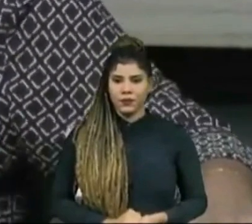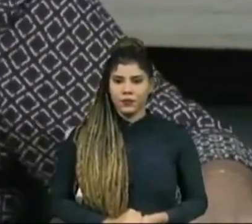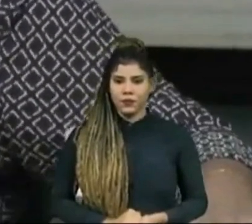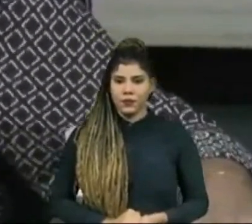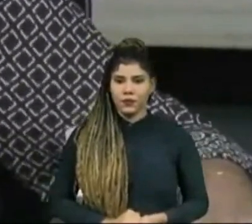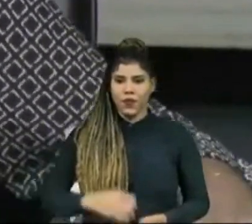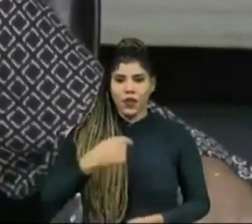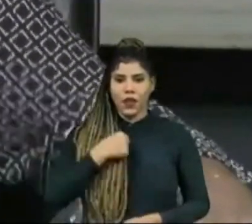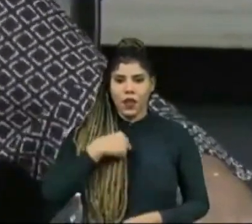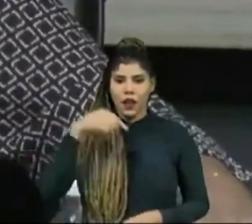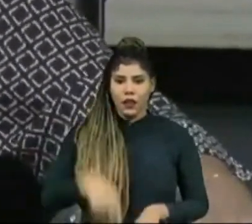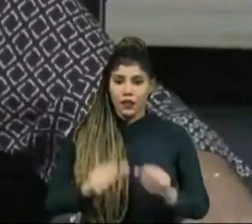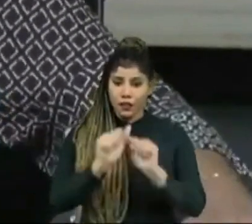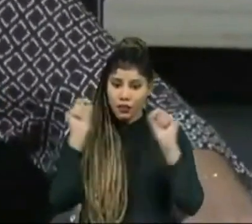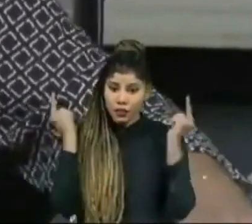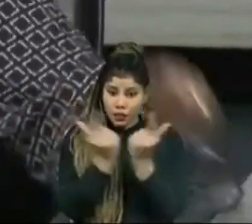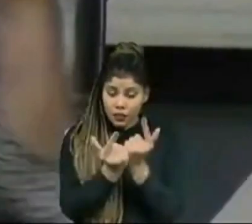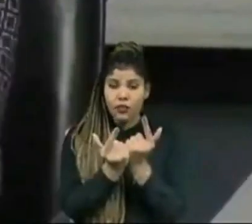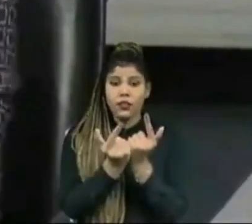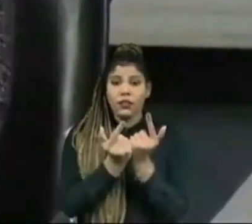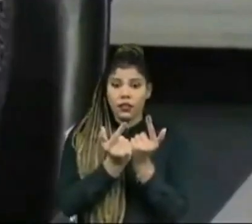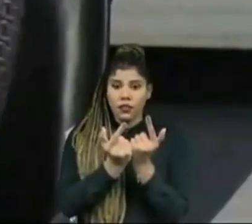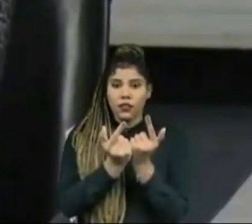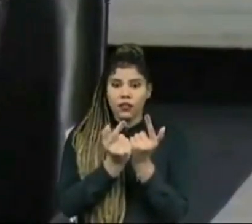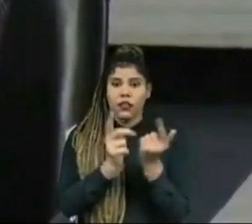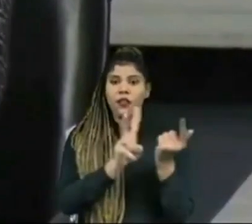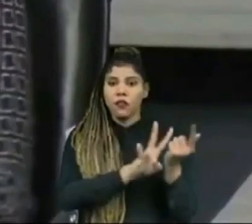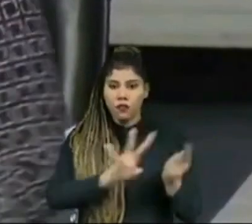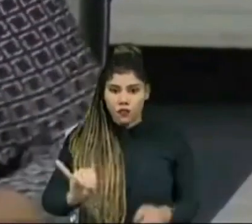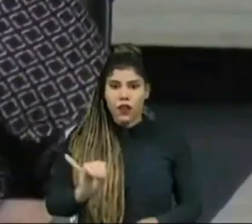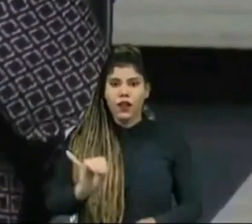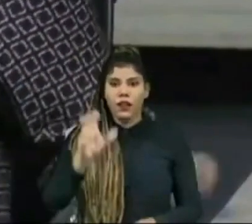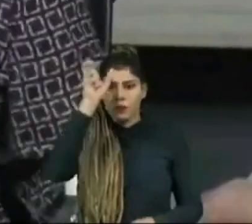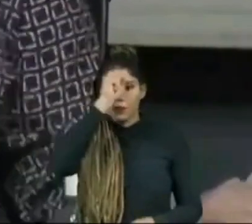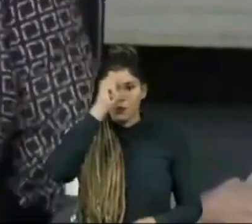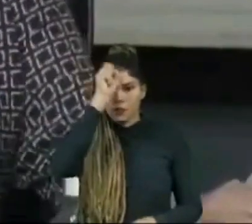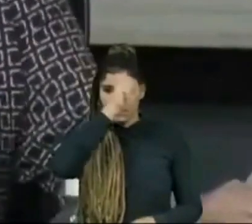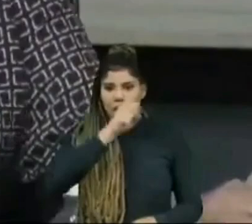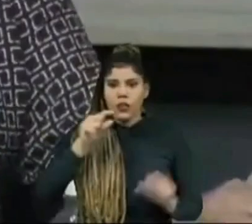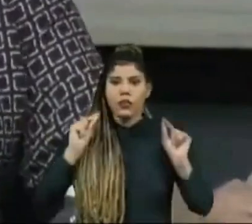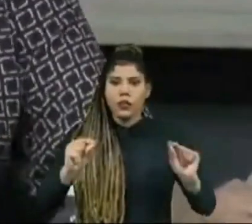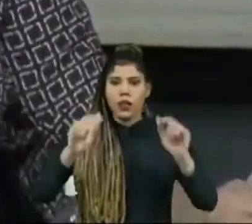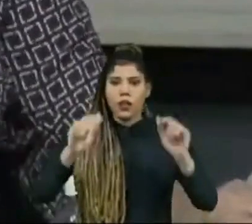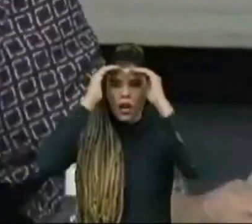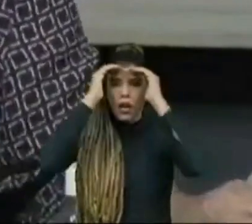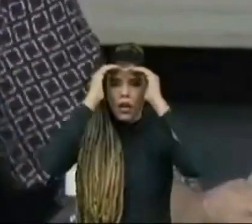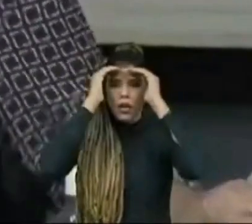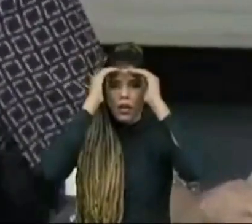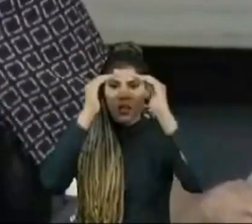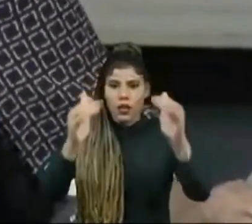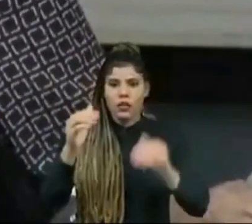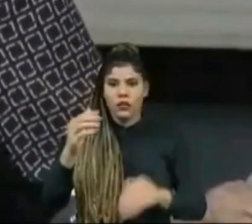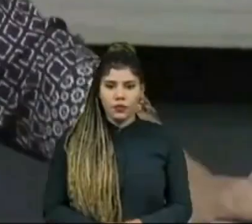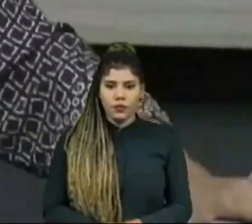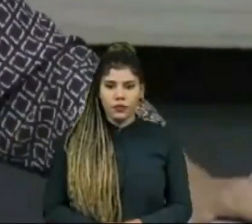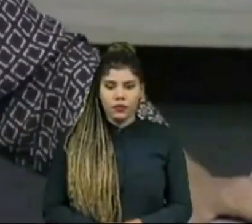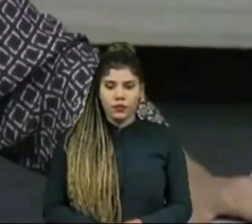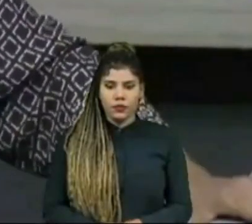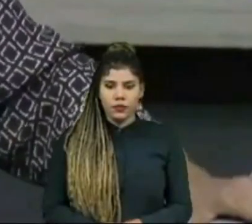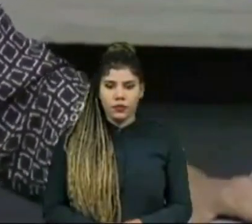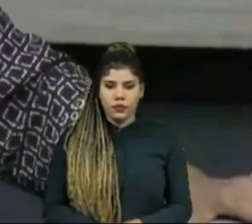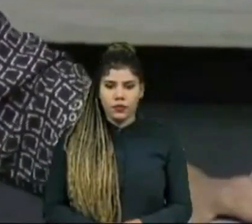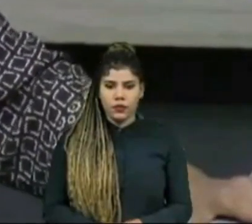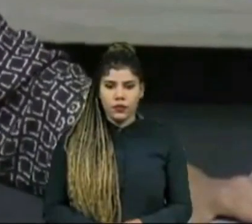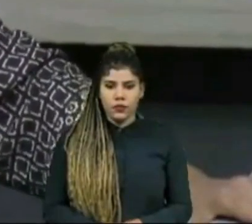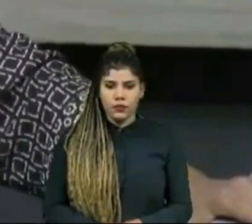Essa Casa Legislativa vai aprender a respeitar essa crente. E